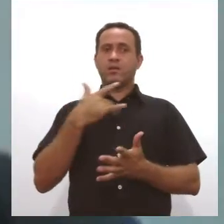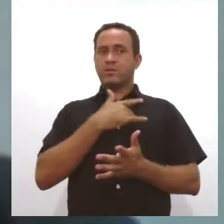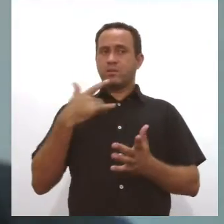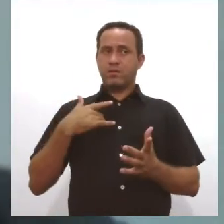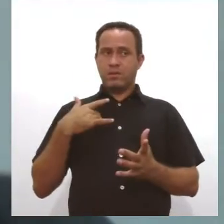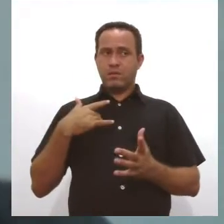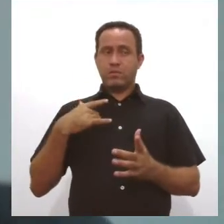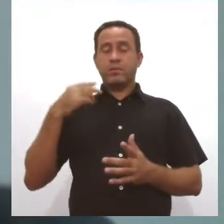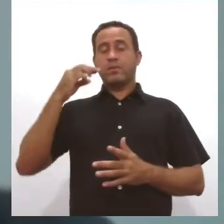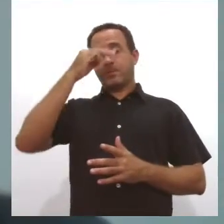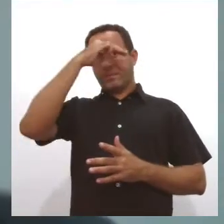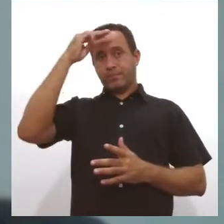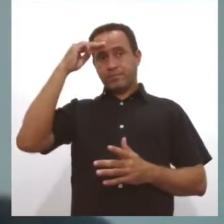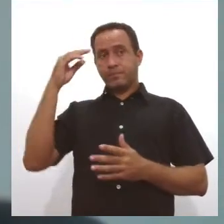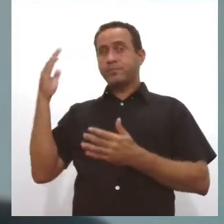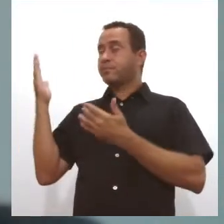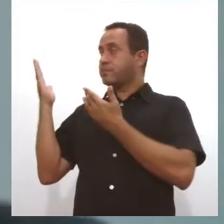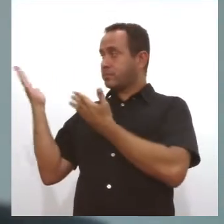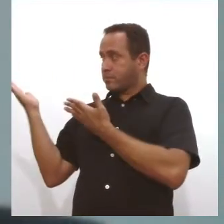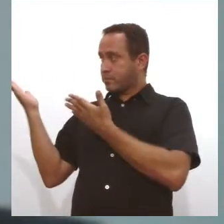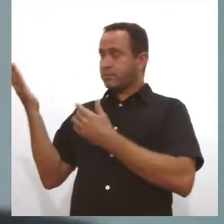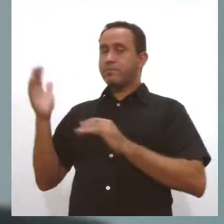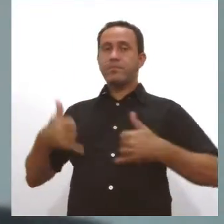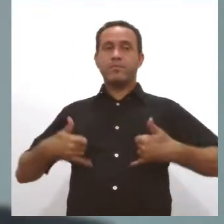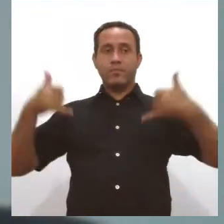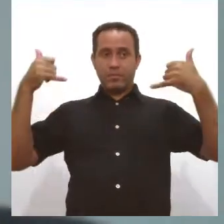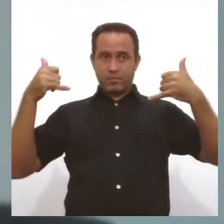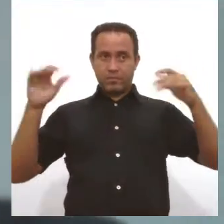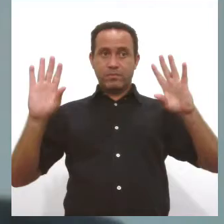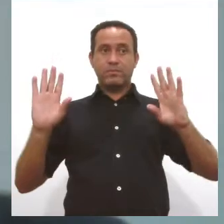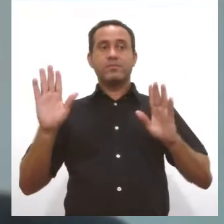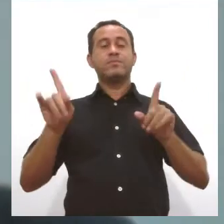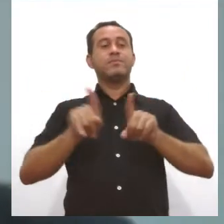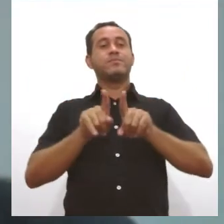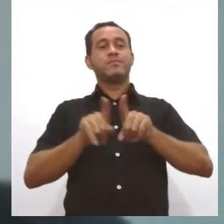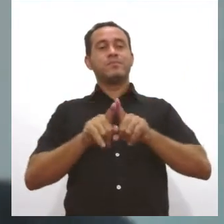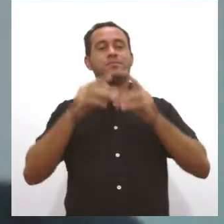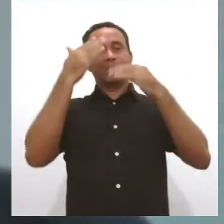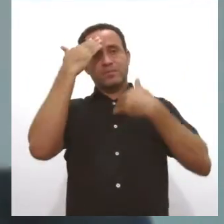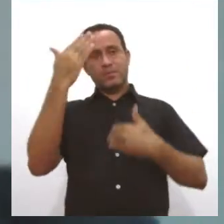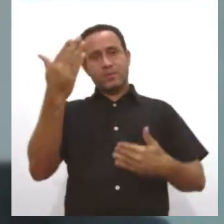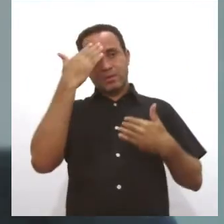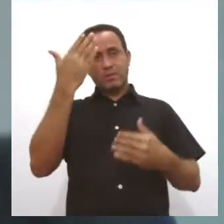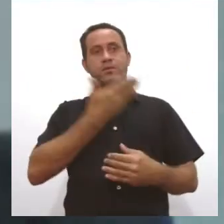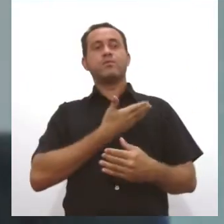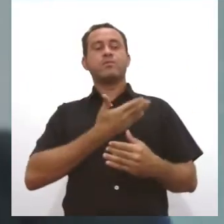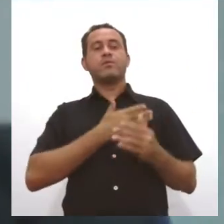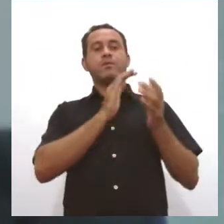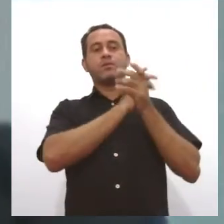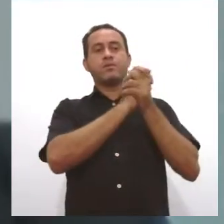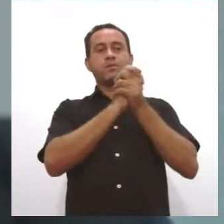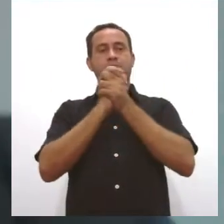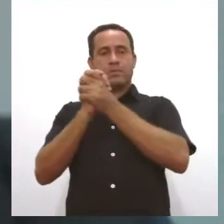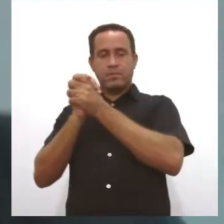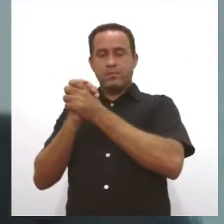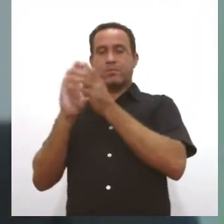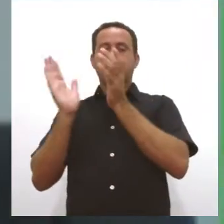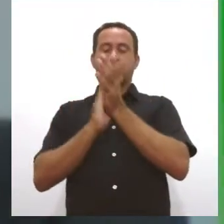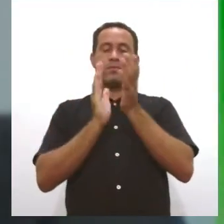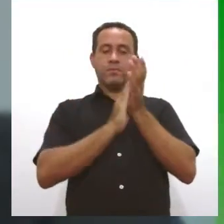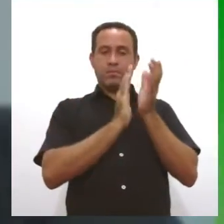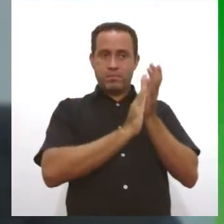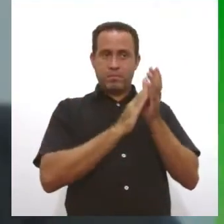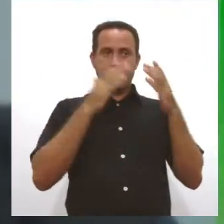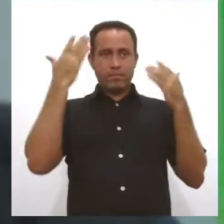A deputada Maria Mendonça, aniversariante do dia, se pronunciou para agradecer aos colegas os votos de felicidades e